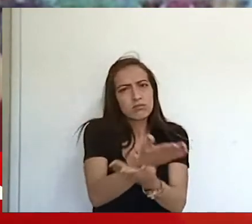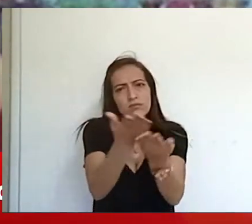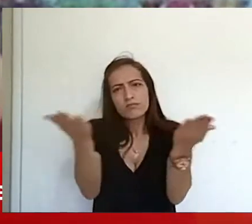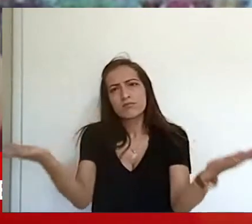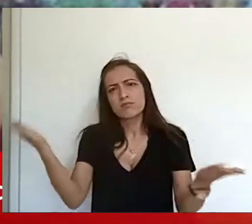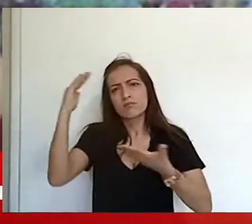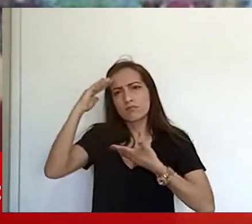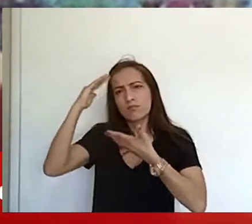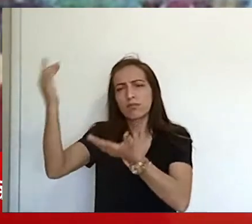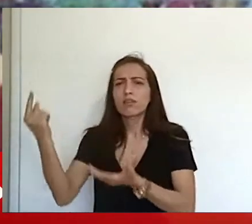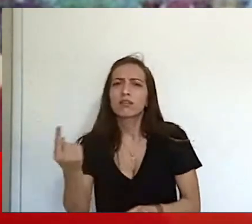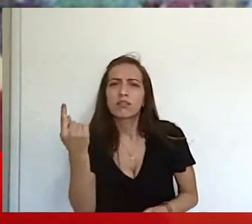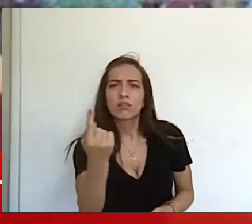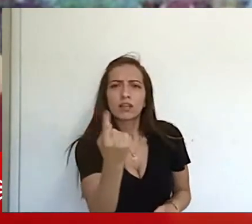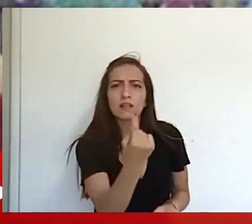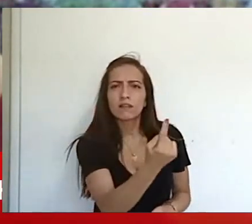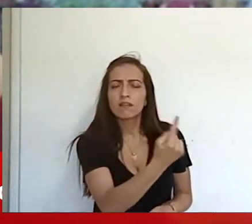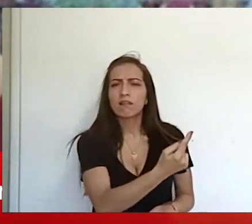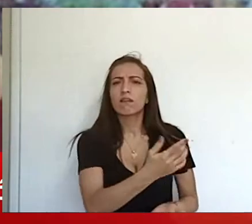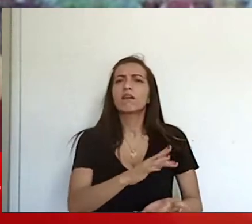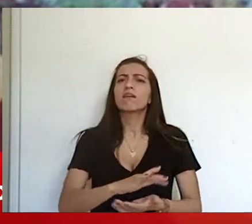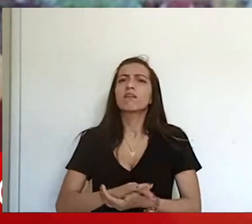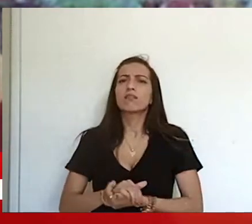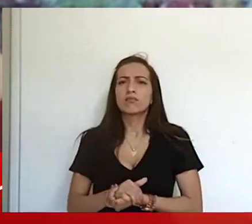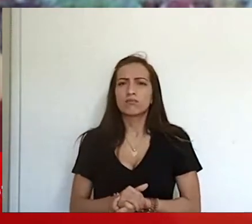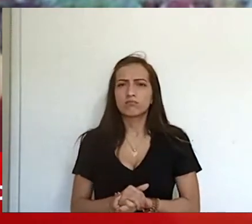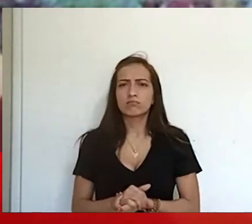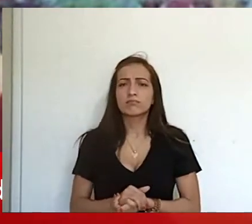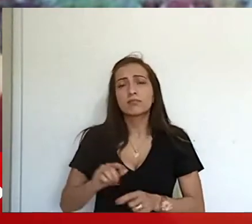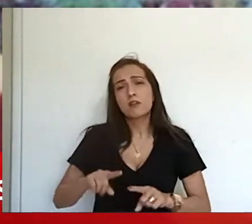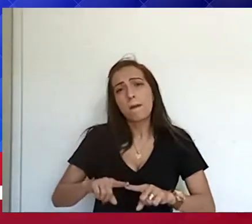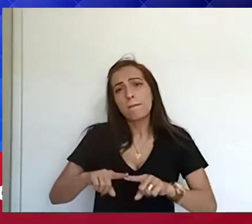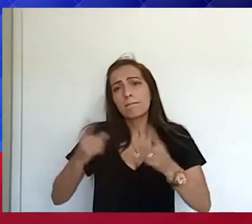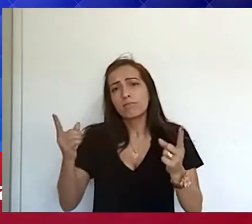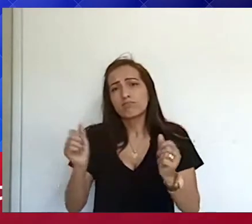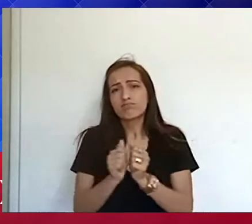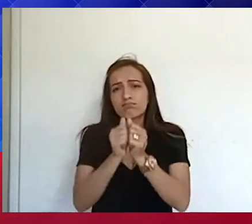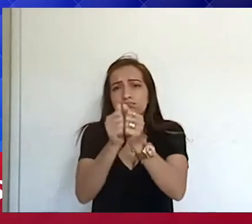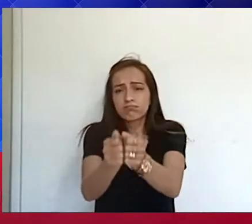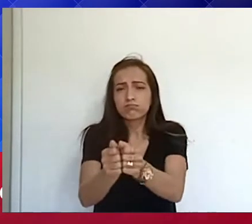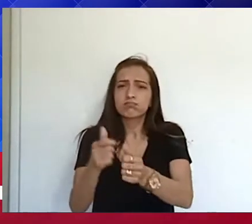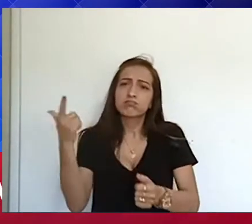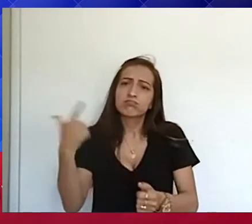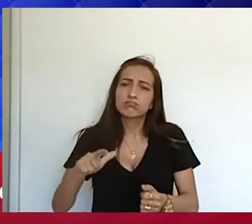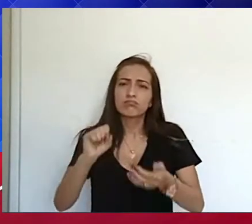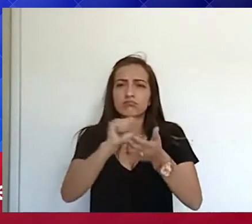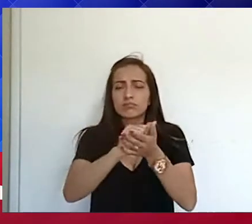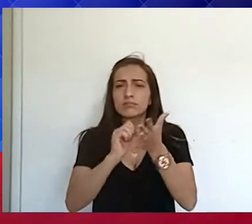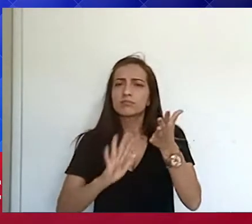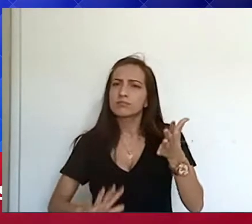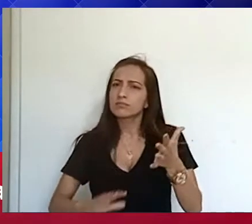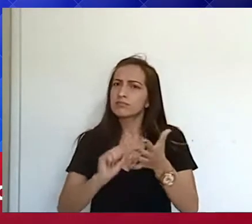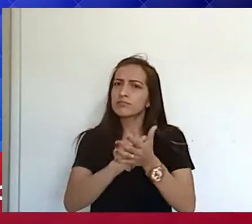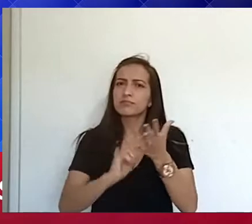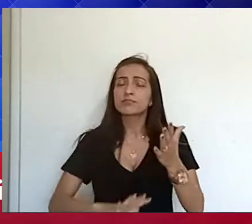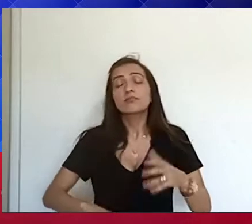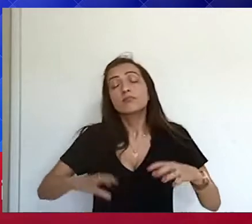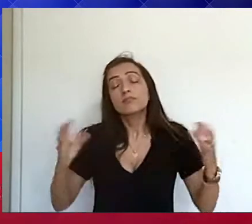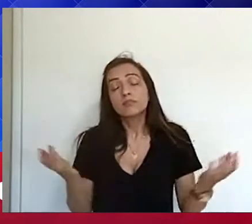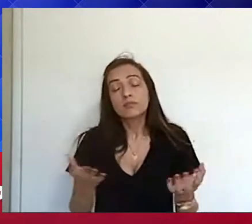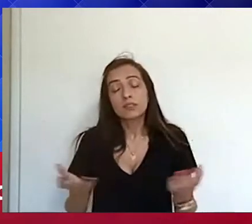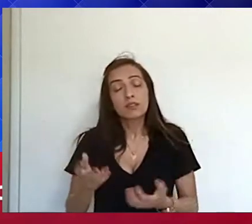com o Sérgio, viu, Sérgio? Estar aqui com você, mais uma vez a gente junto em alguma atividade, né? E quero dizer o seguinte,